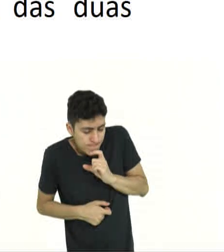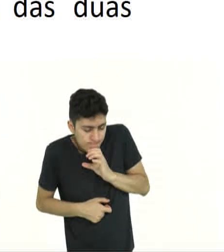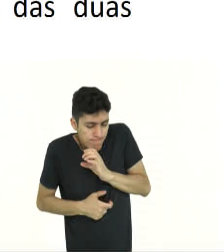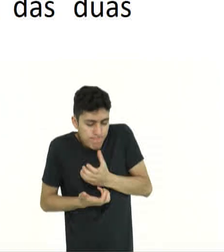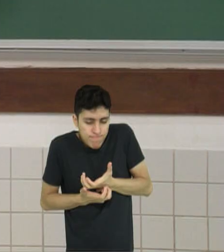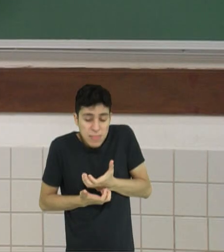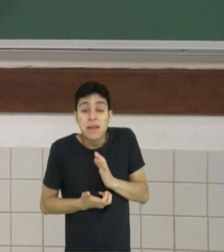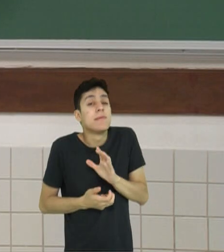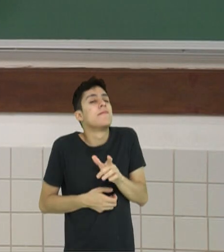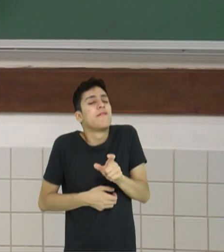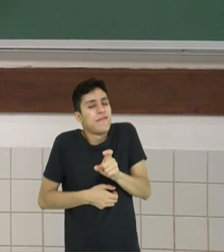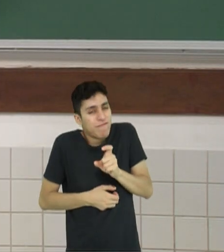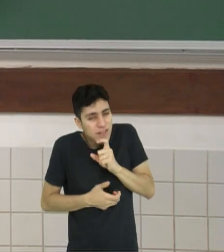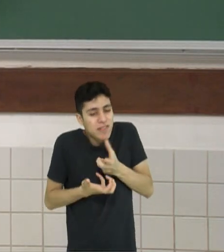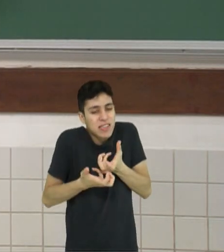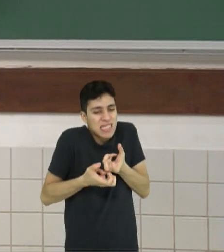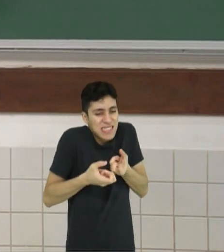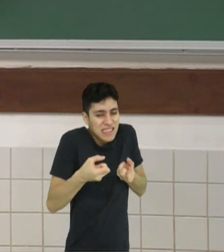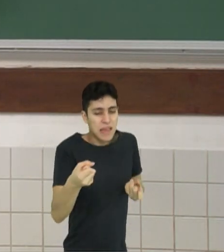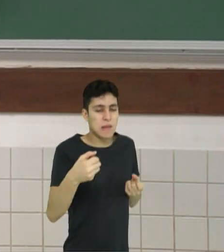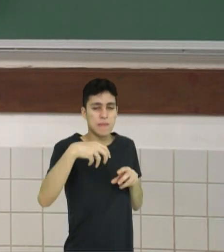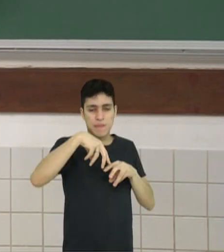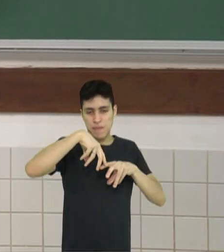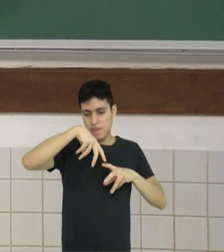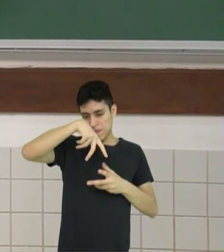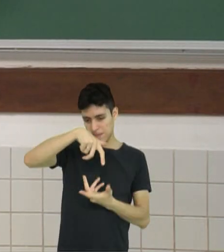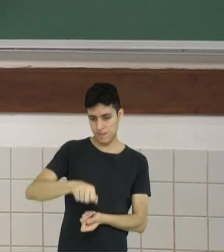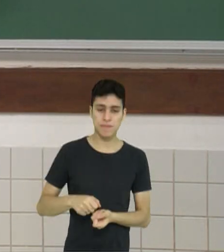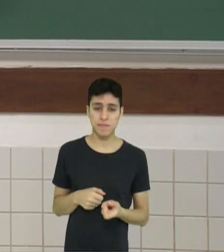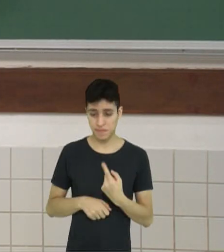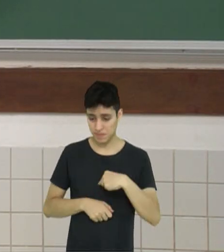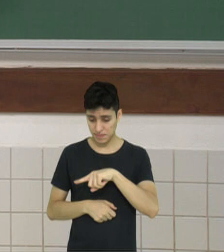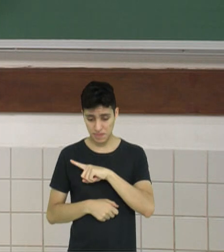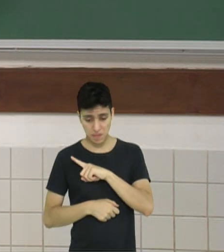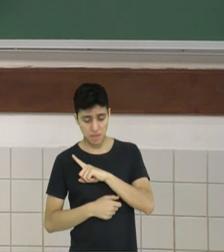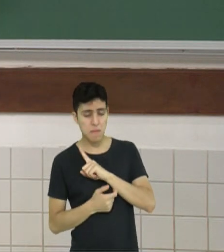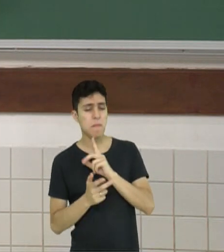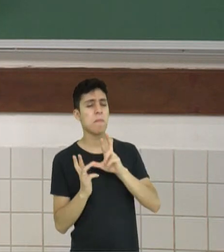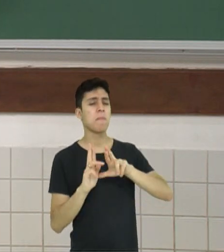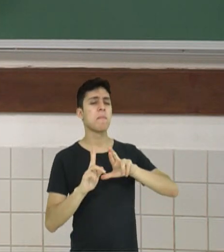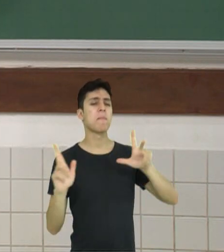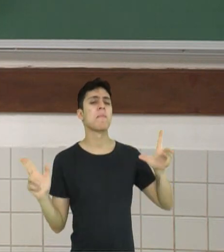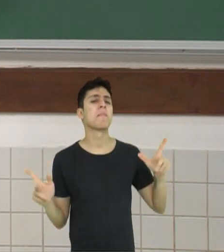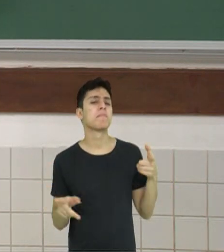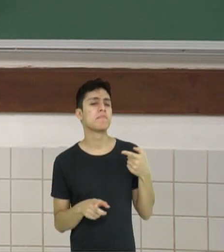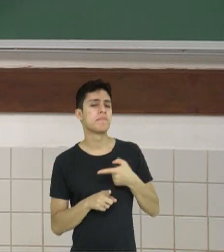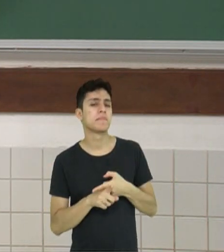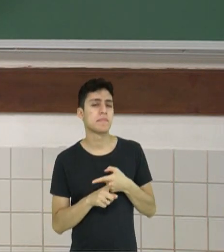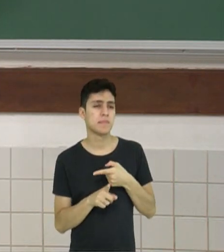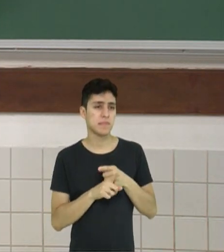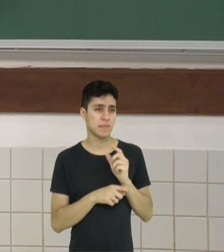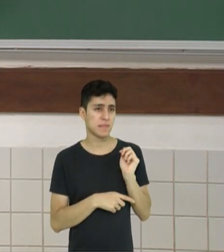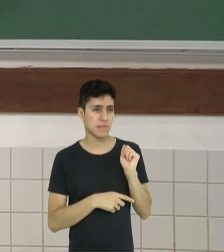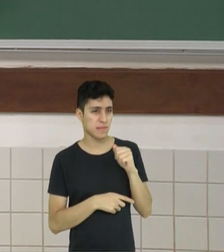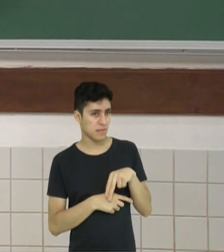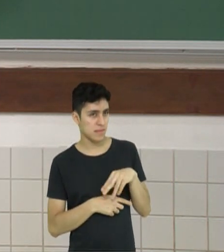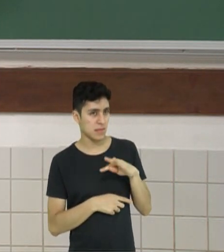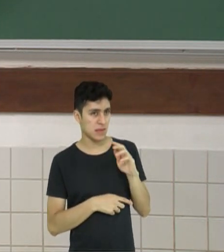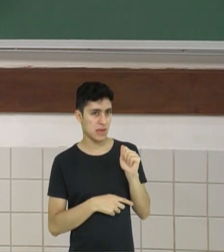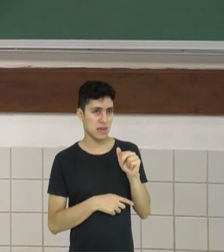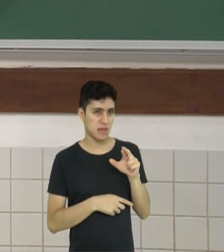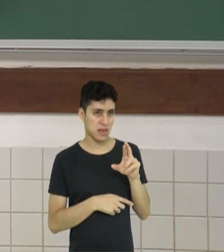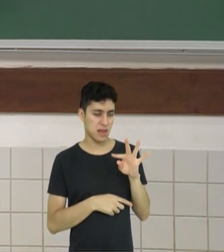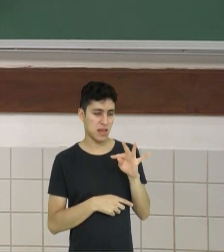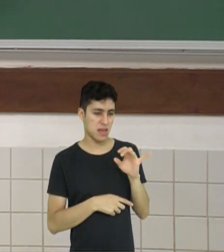planeta. Nós tivemos uma diferenciação aqui, Antártida ou Antártica, porque Antártica é o nome